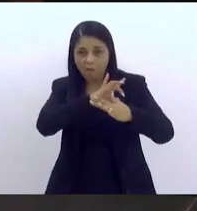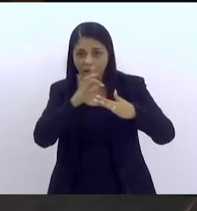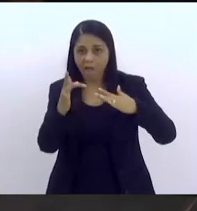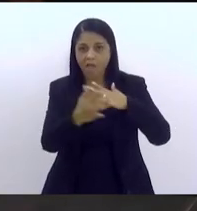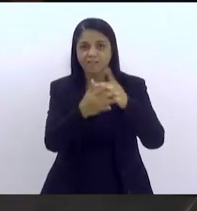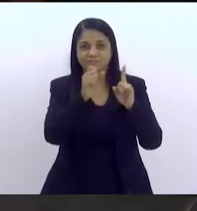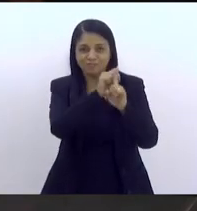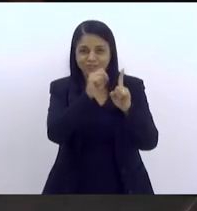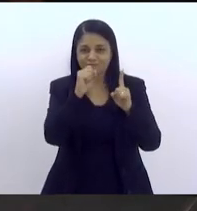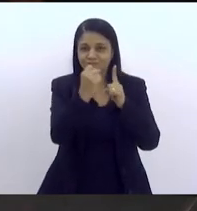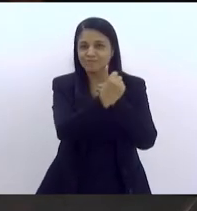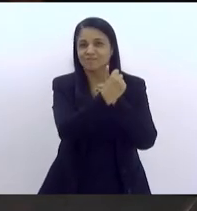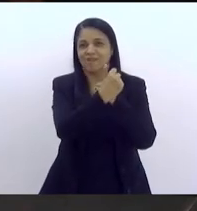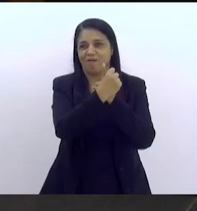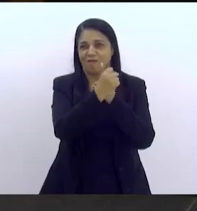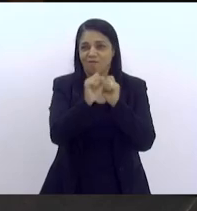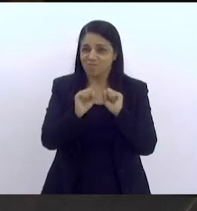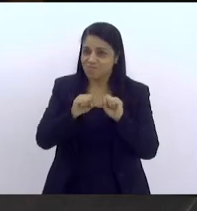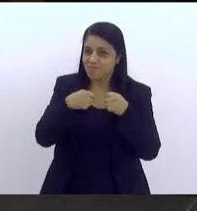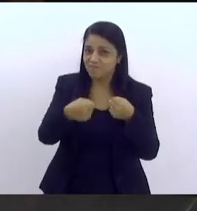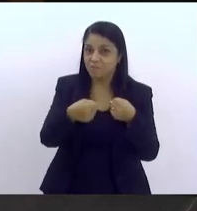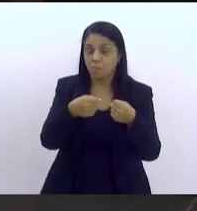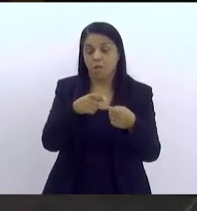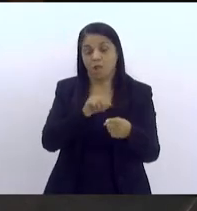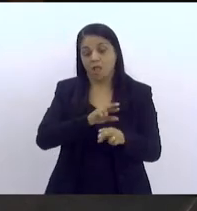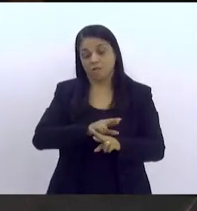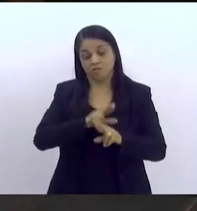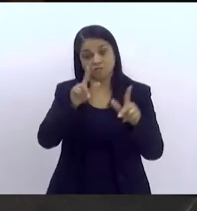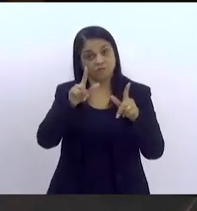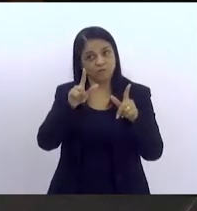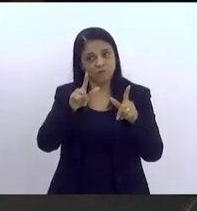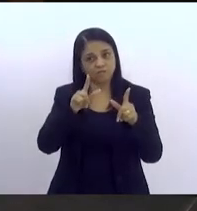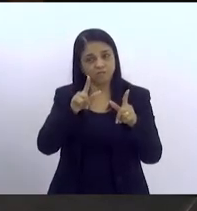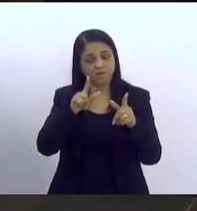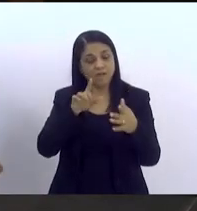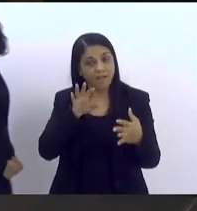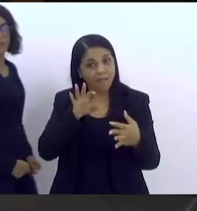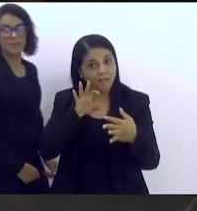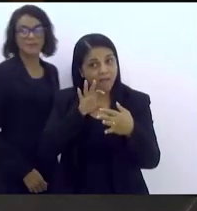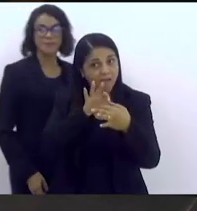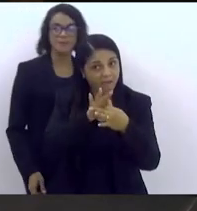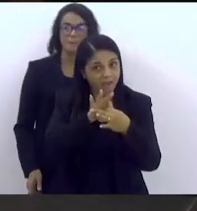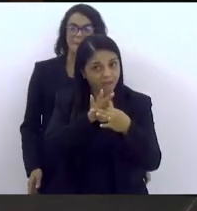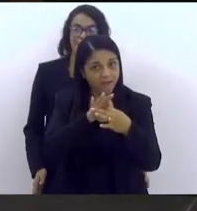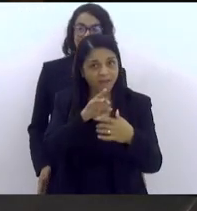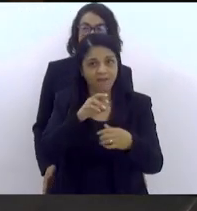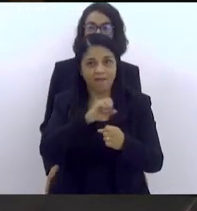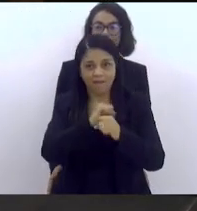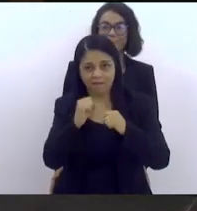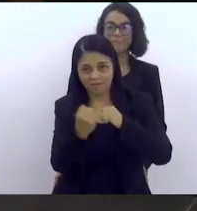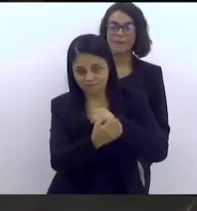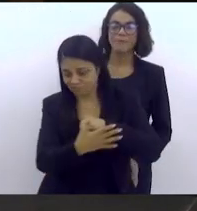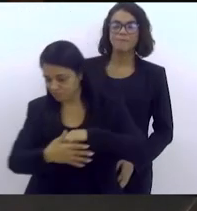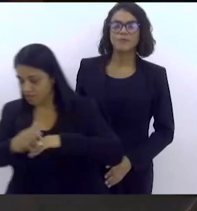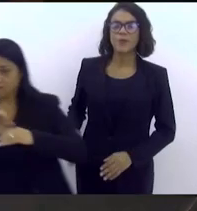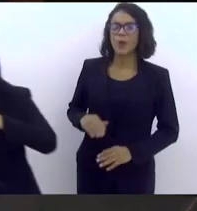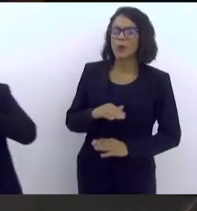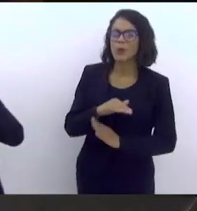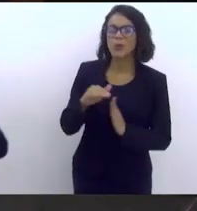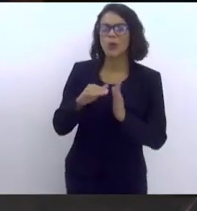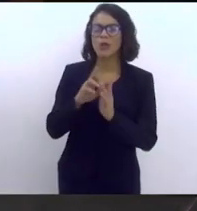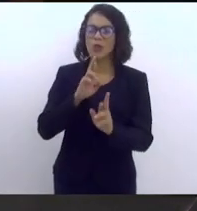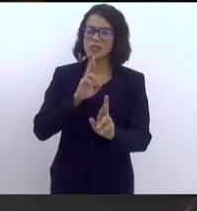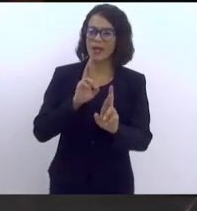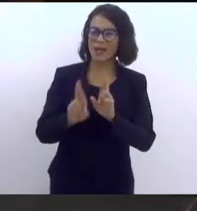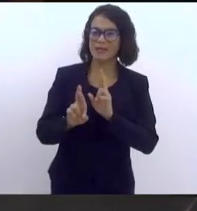ela não é rede ela faz rede todas as nossas respostas